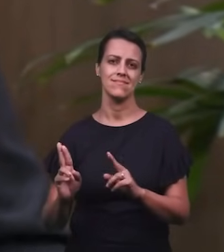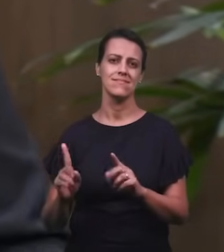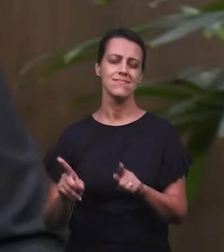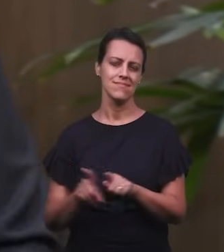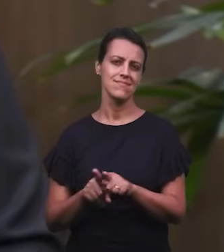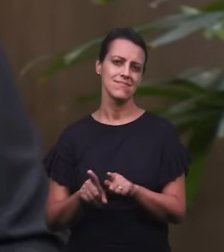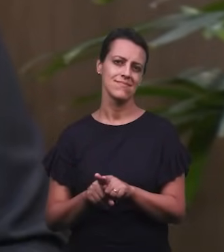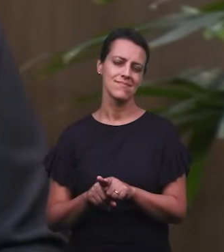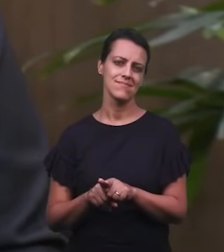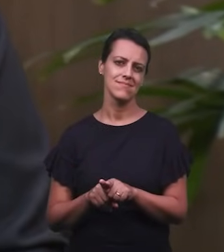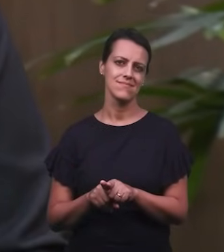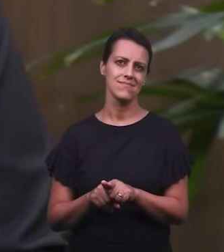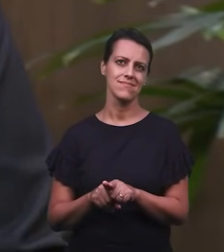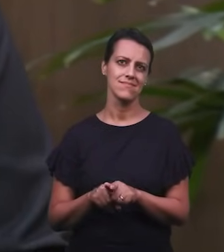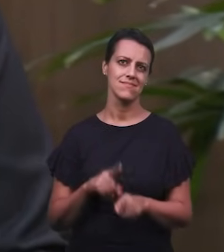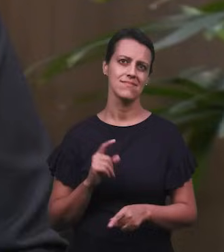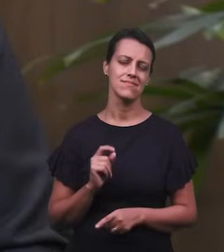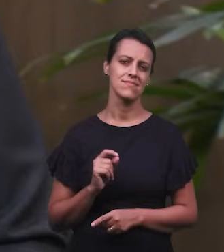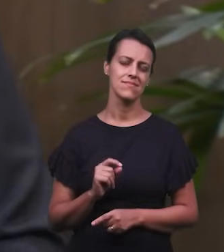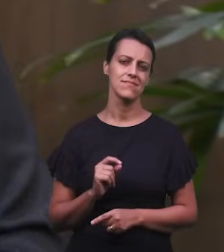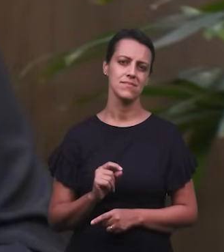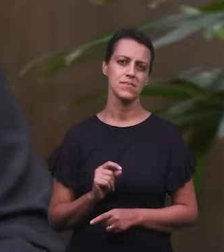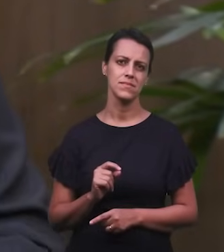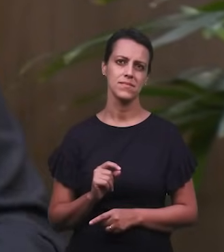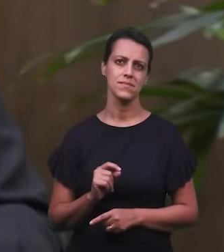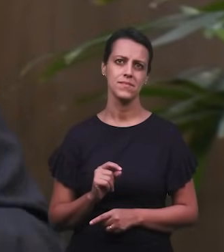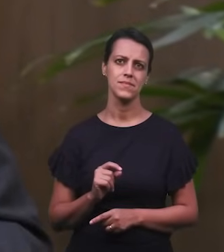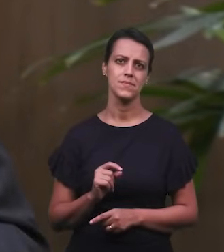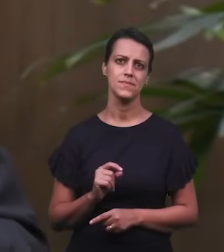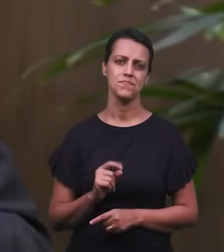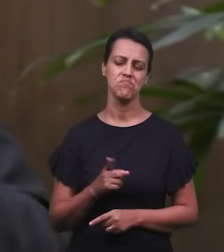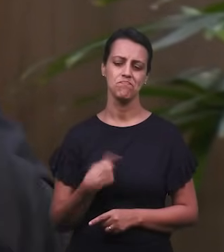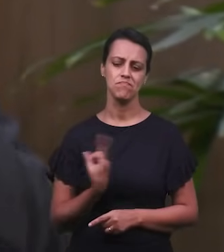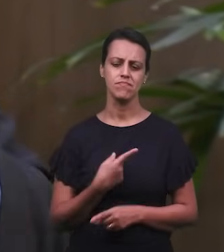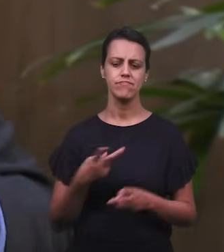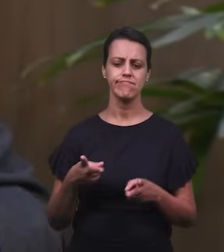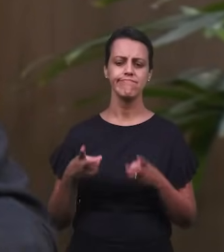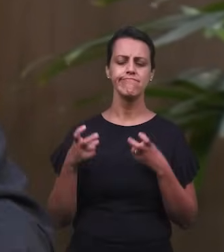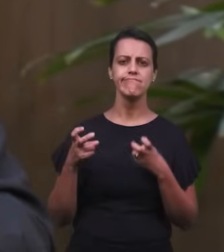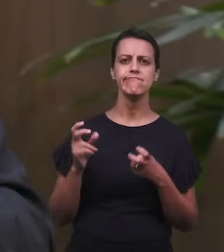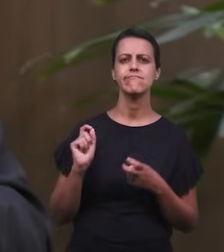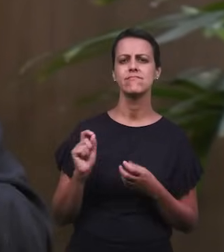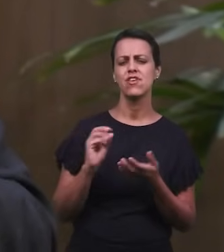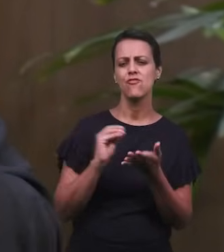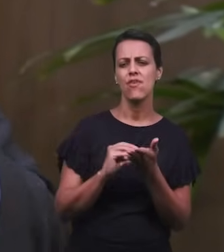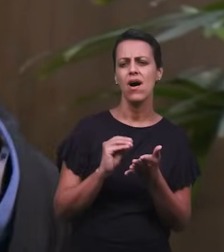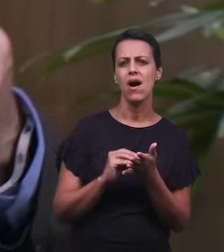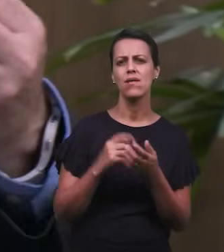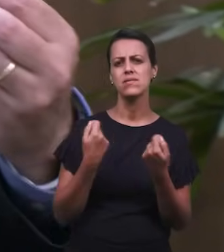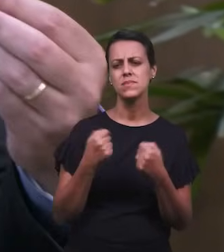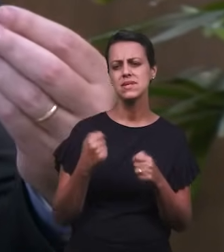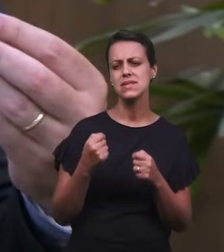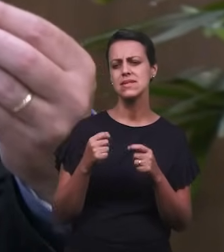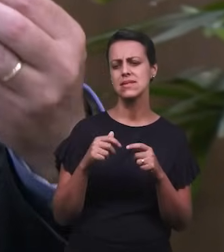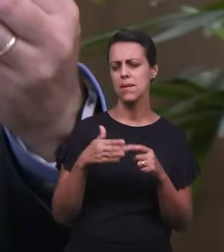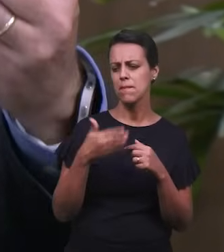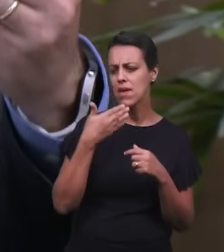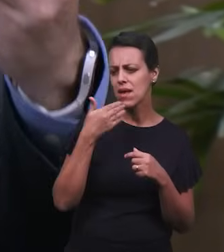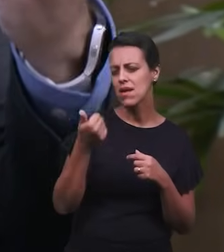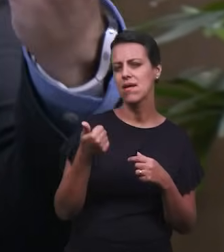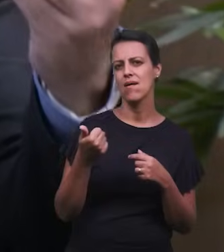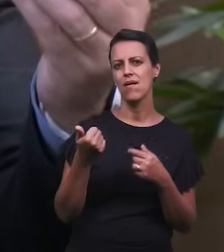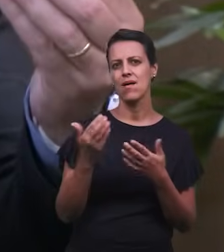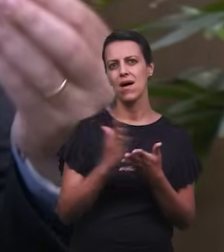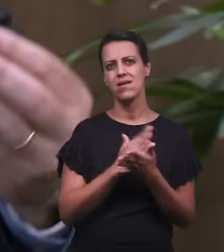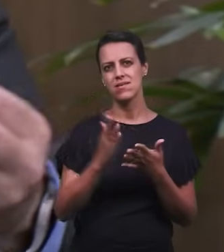que muitas vezes a gente percebe que são carências, né? Às vezes alguém tem um temperamento